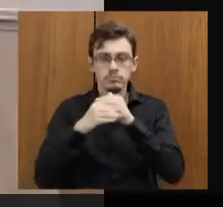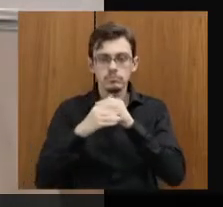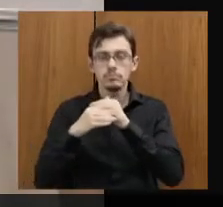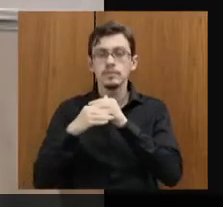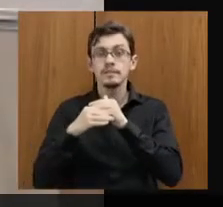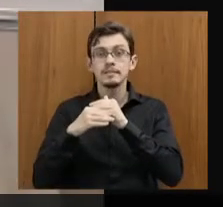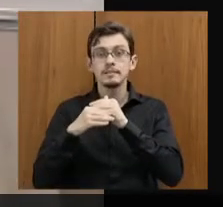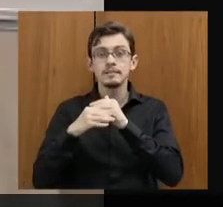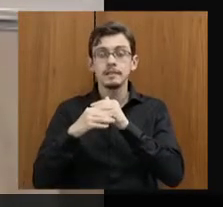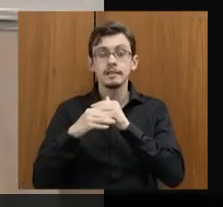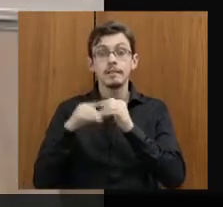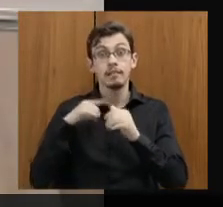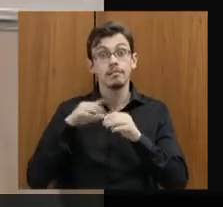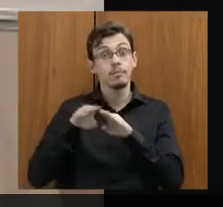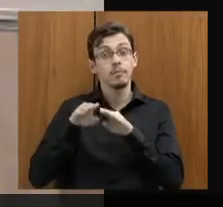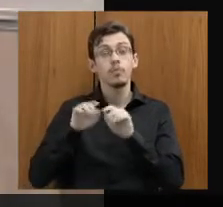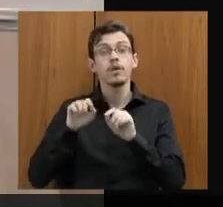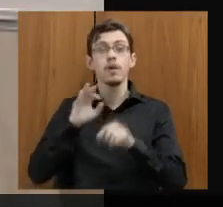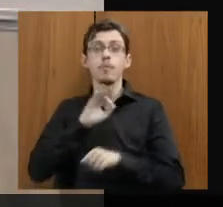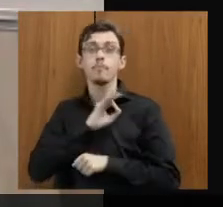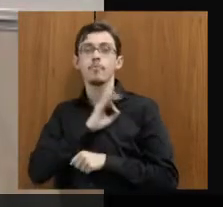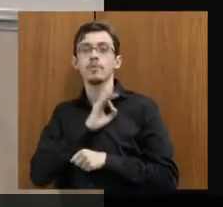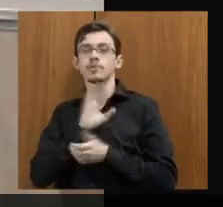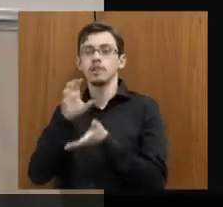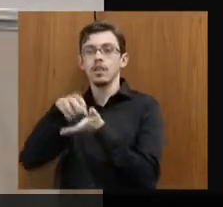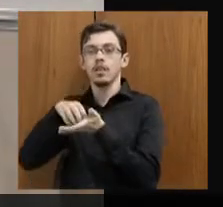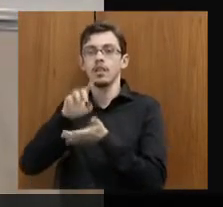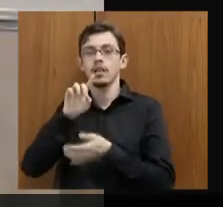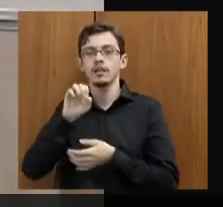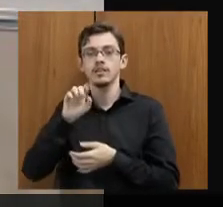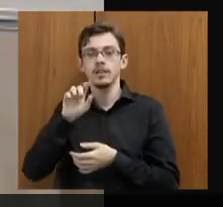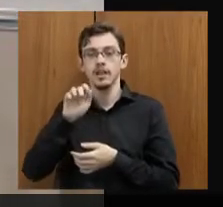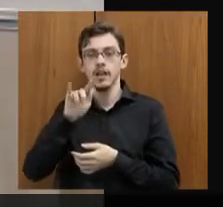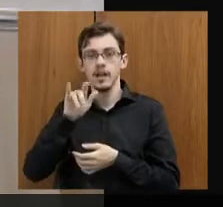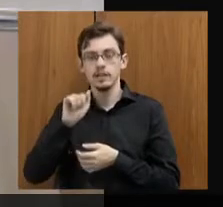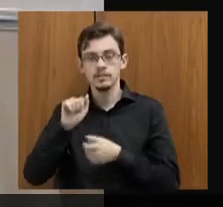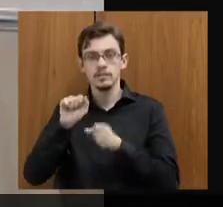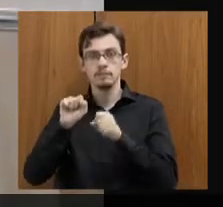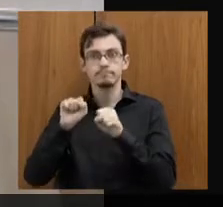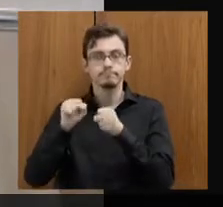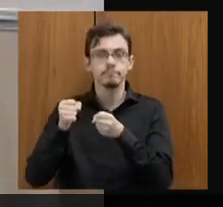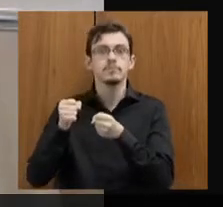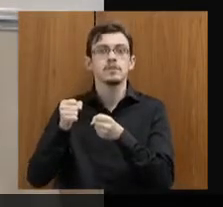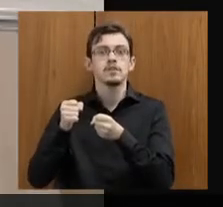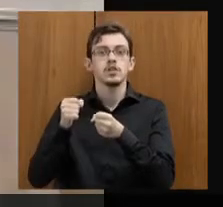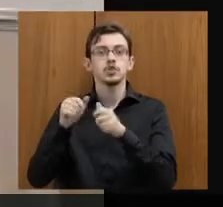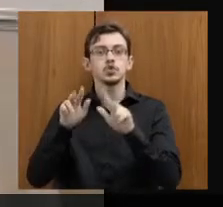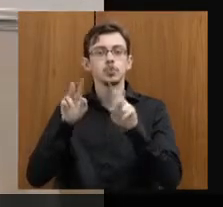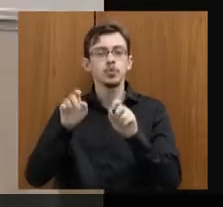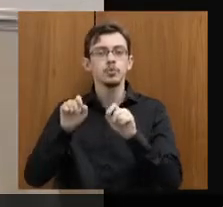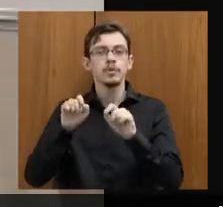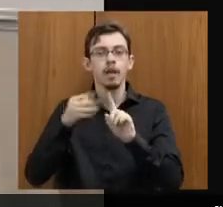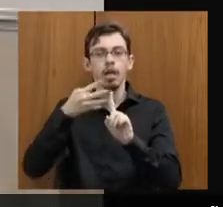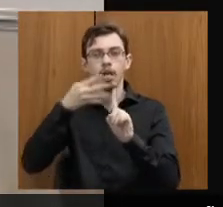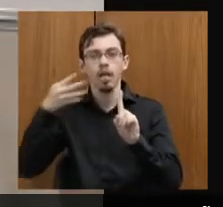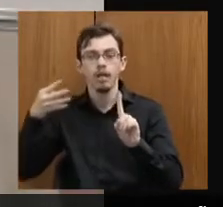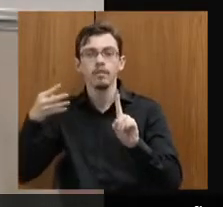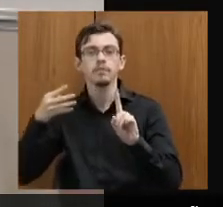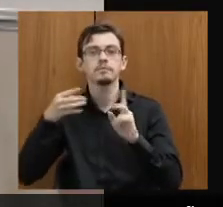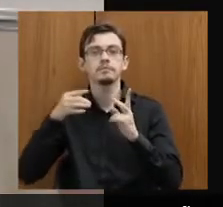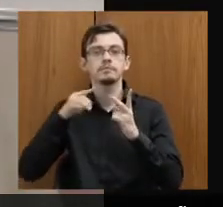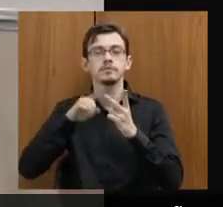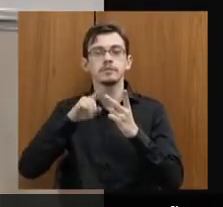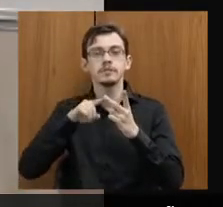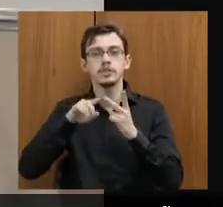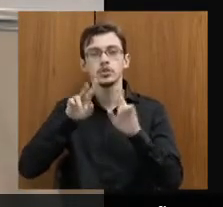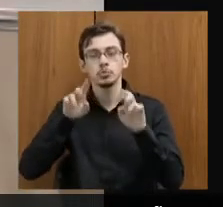de crimes raciais né e racismo xenofobia LG ter fobia e intolerâncias correlatas 530